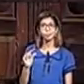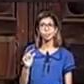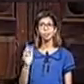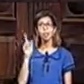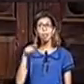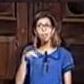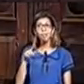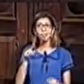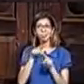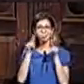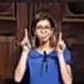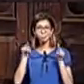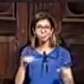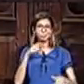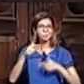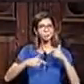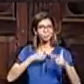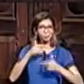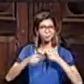aquele servidor